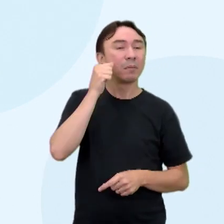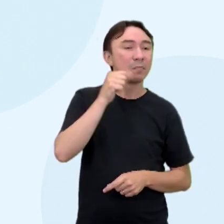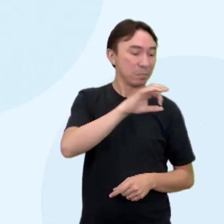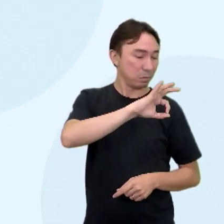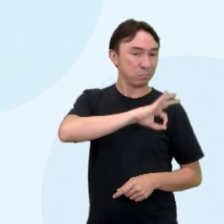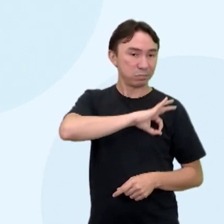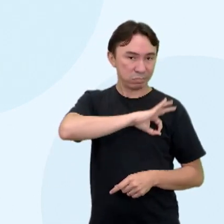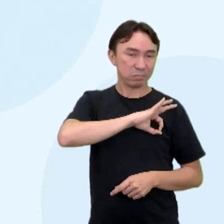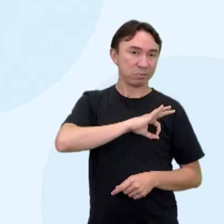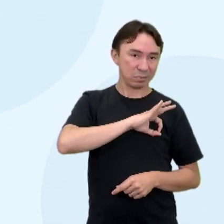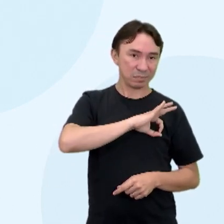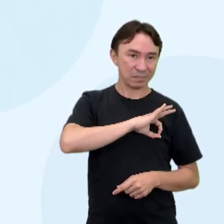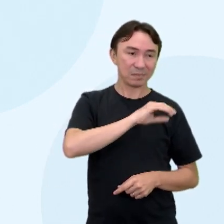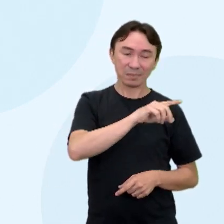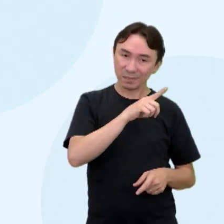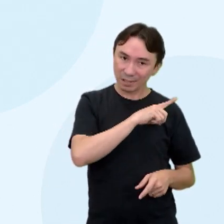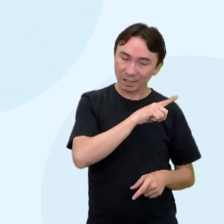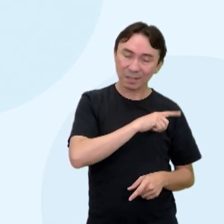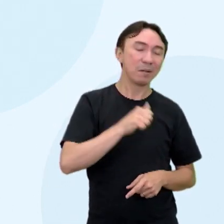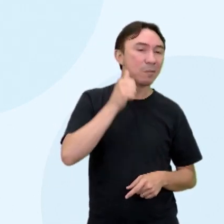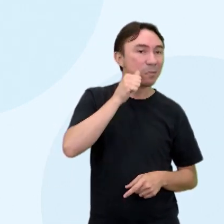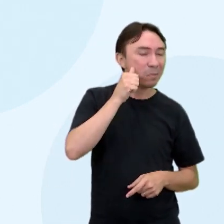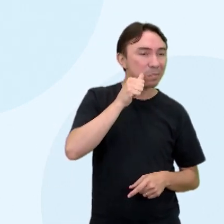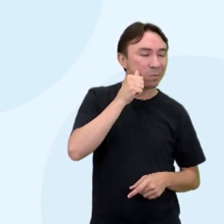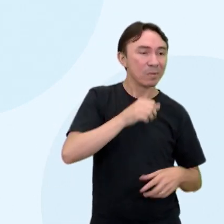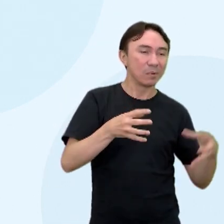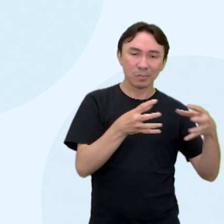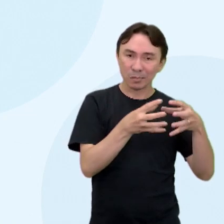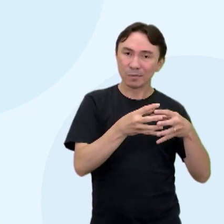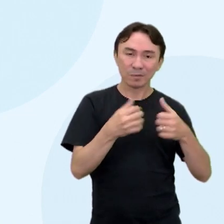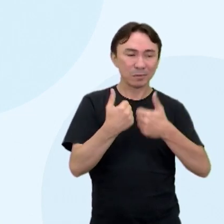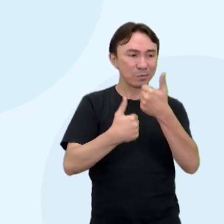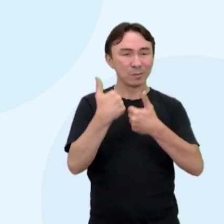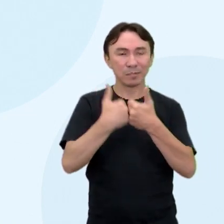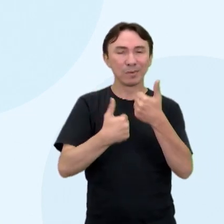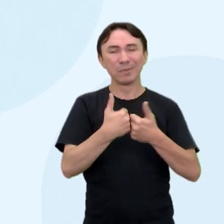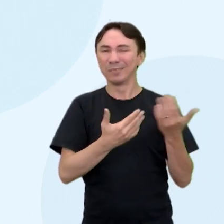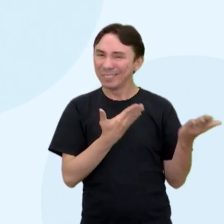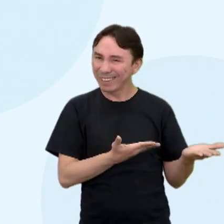uma coisa curiosíssima que eu ainda não consegui decifrar.